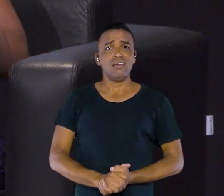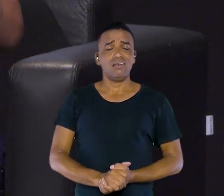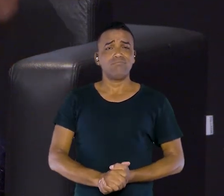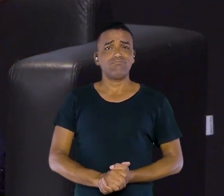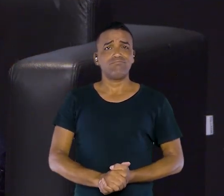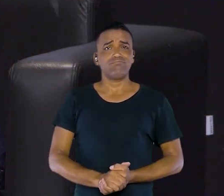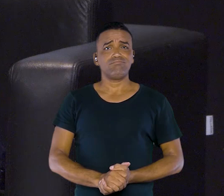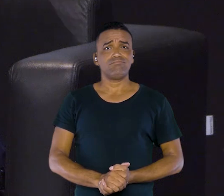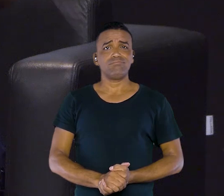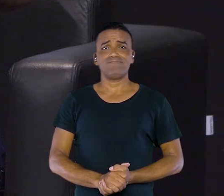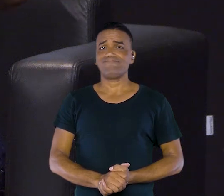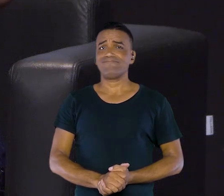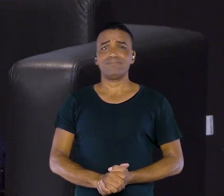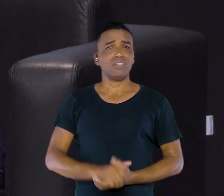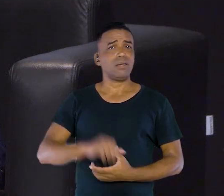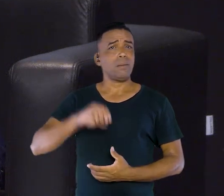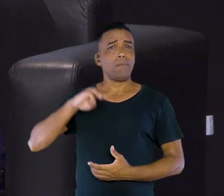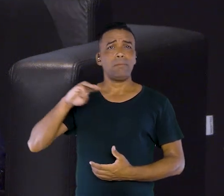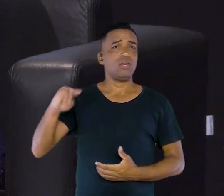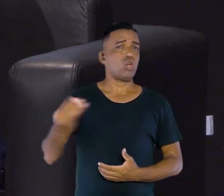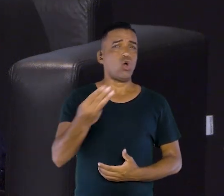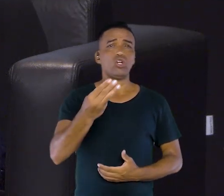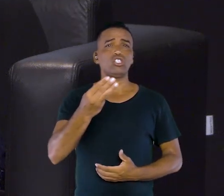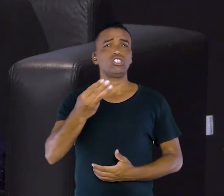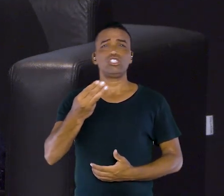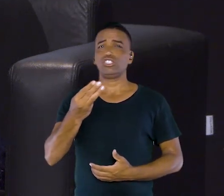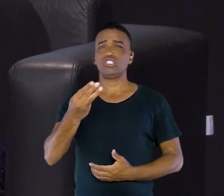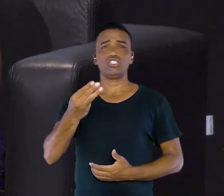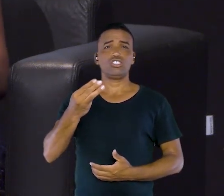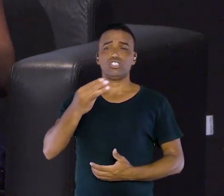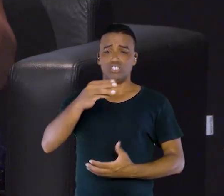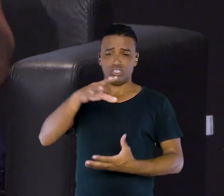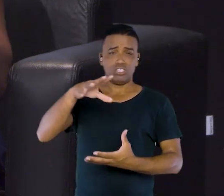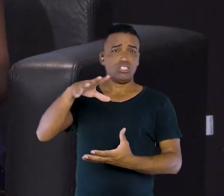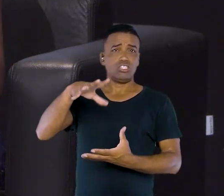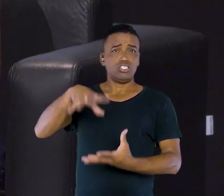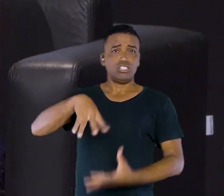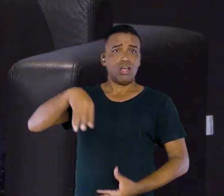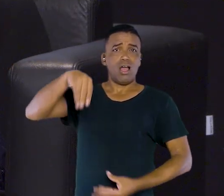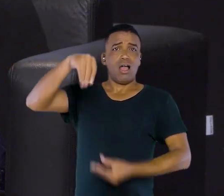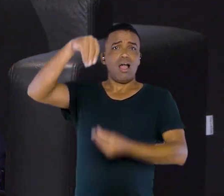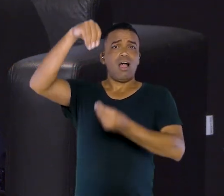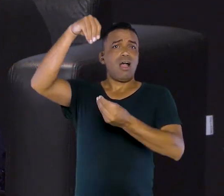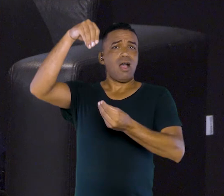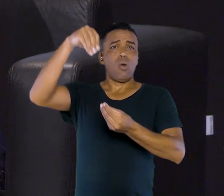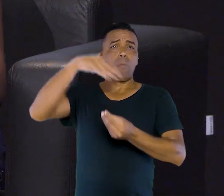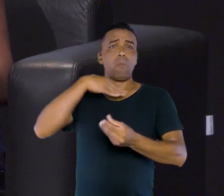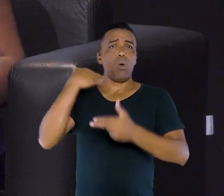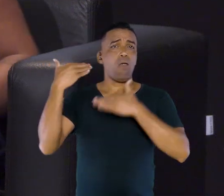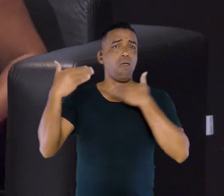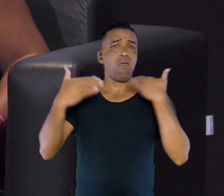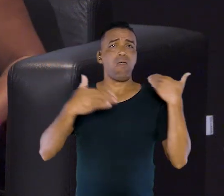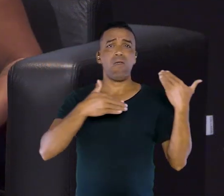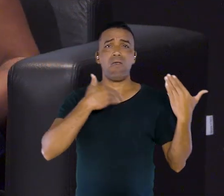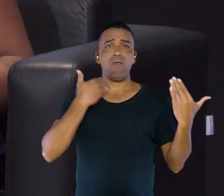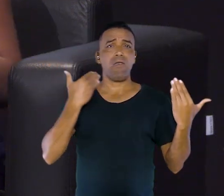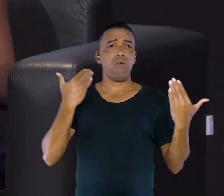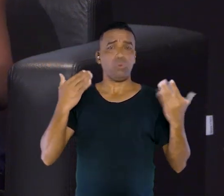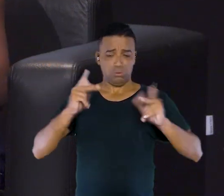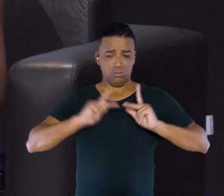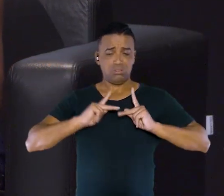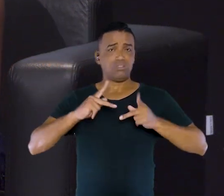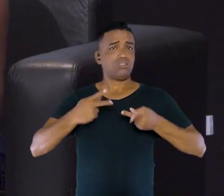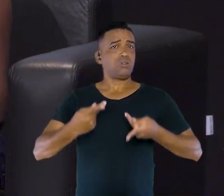Milhões de almas, de humanos foram mortos e a gente está pleno. A gente não